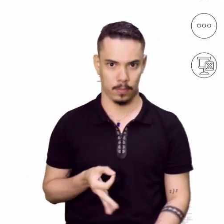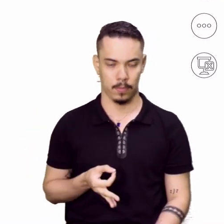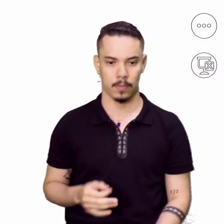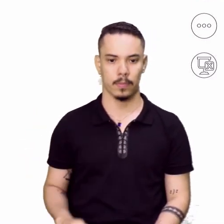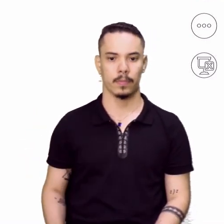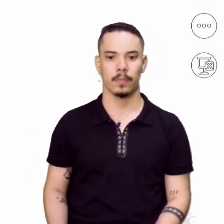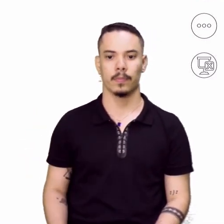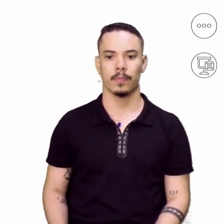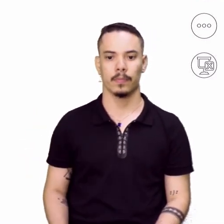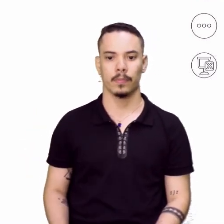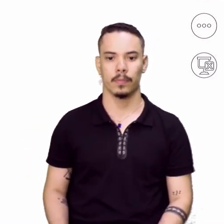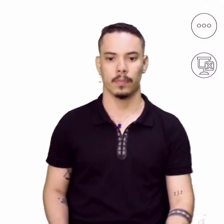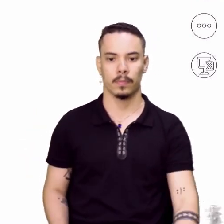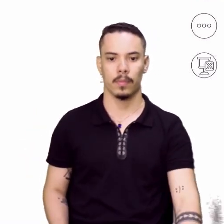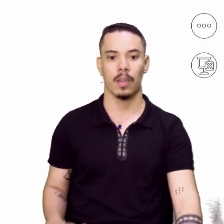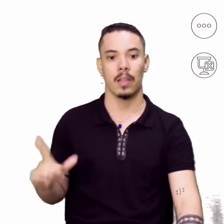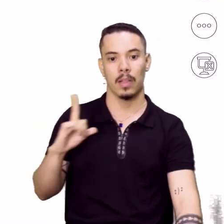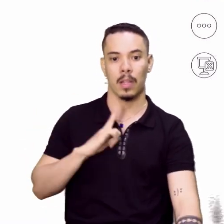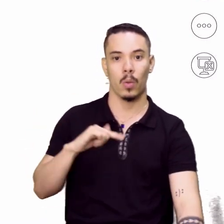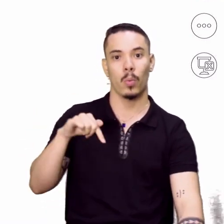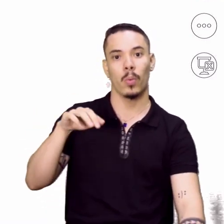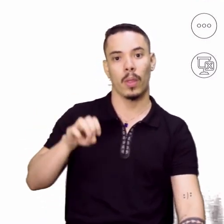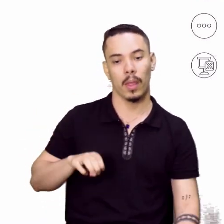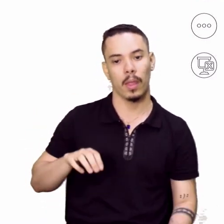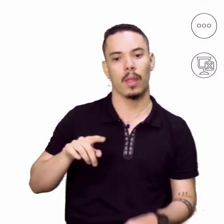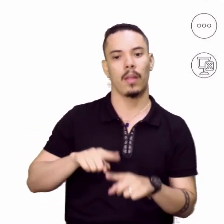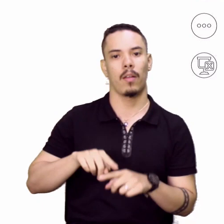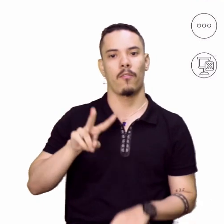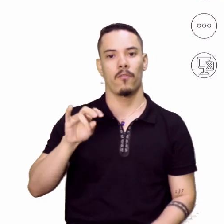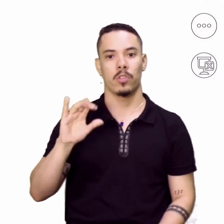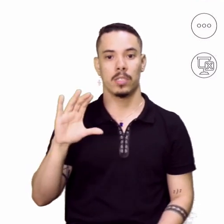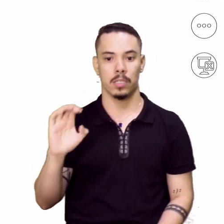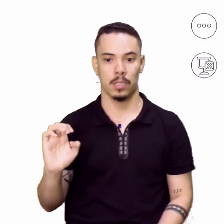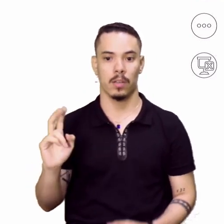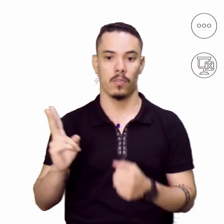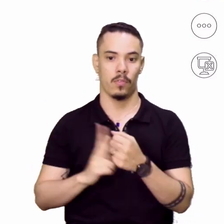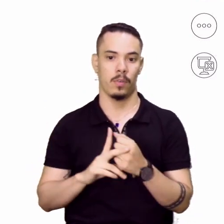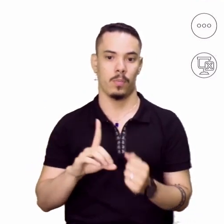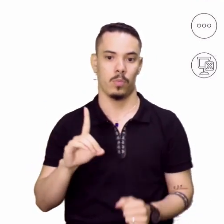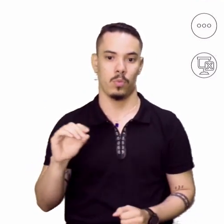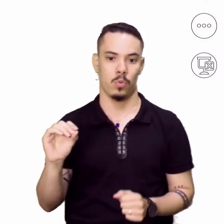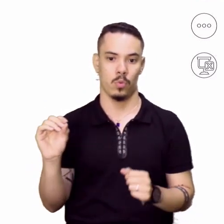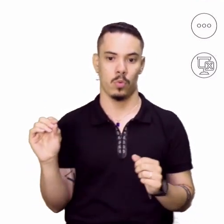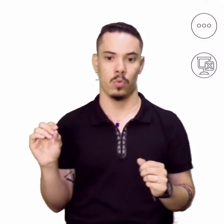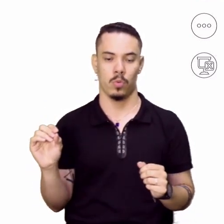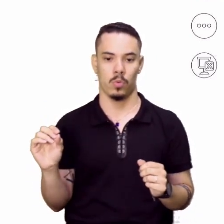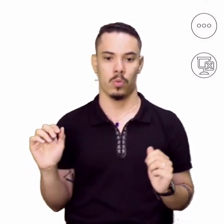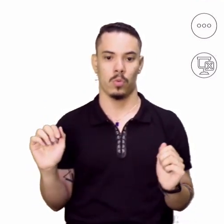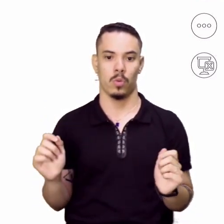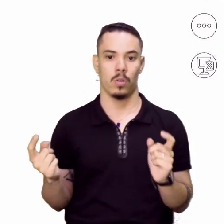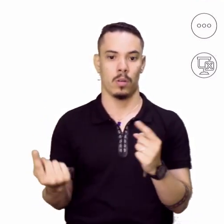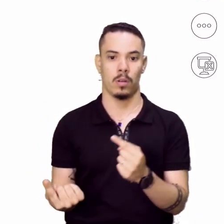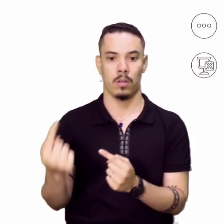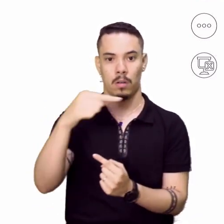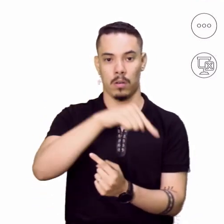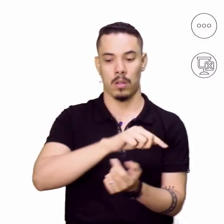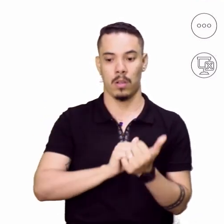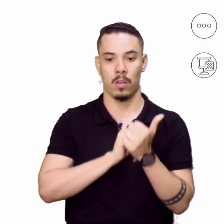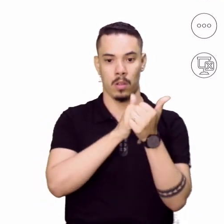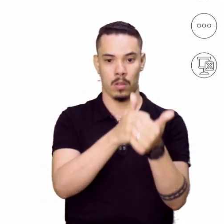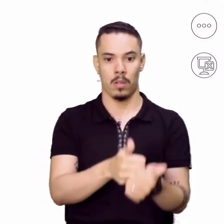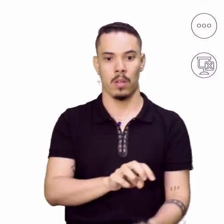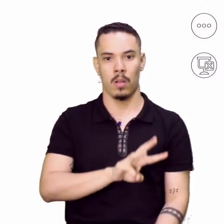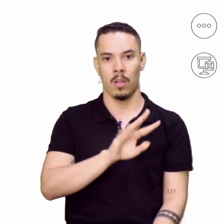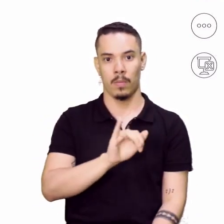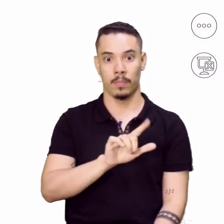temos o você temos o verbo do e ele vai est contra contraído não conjugado de acordo com esse